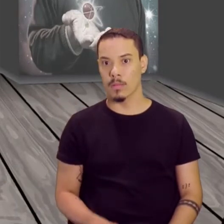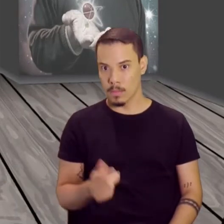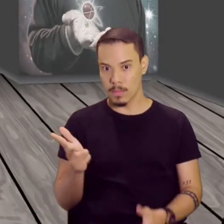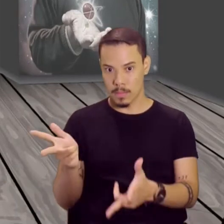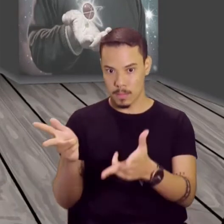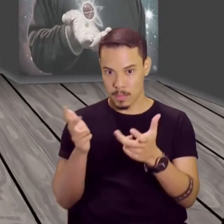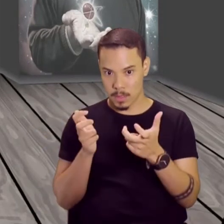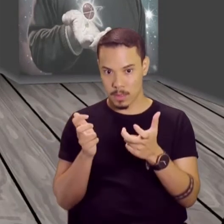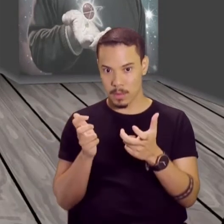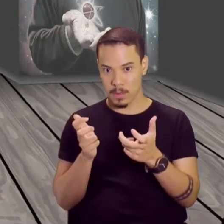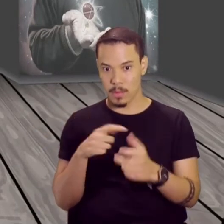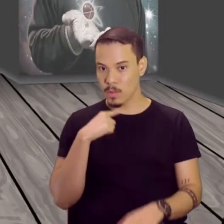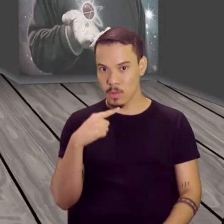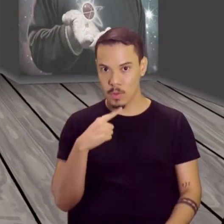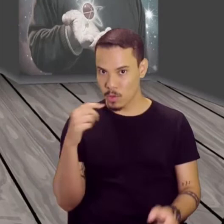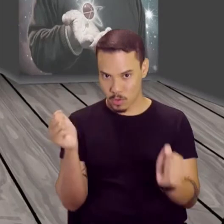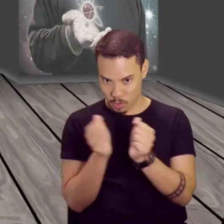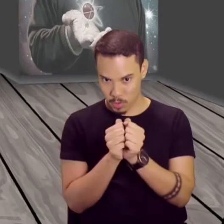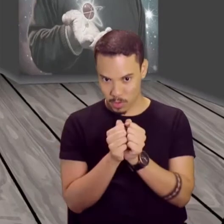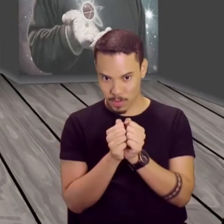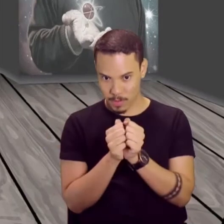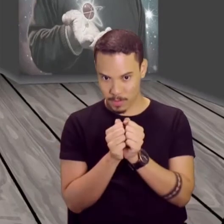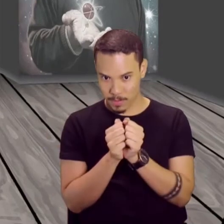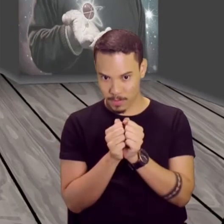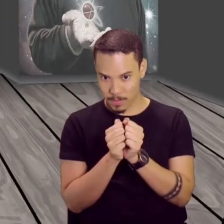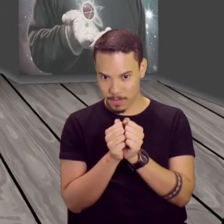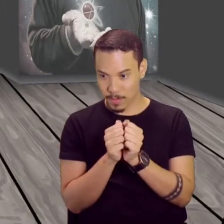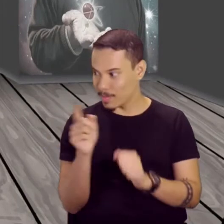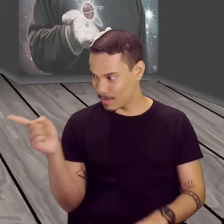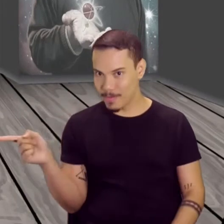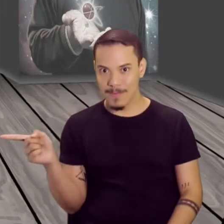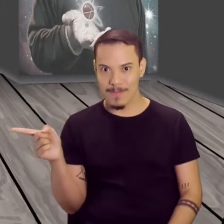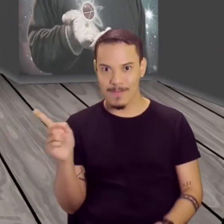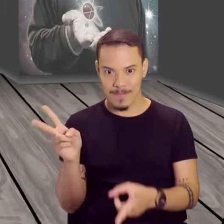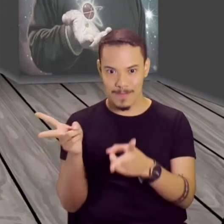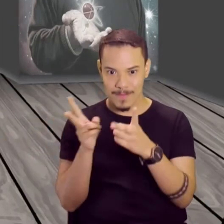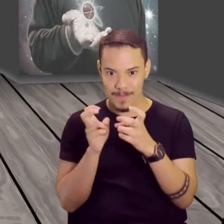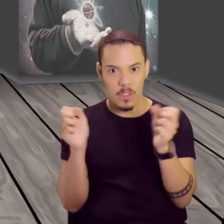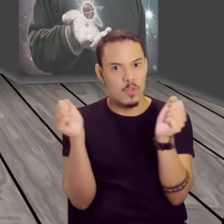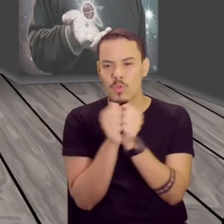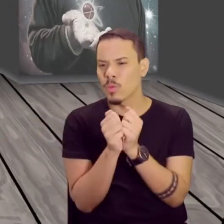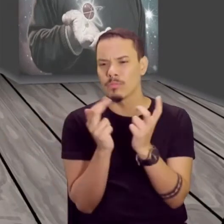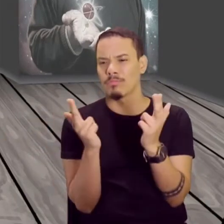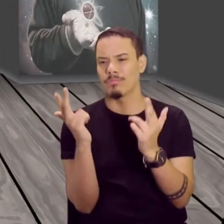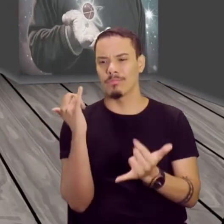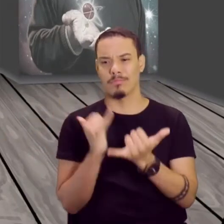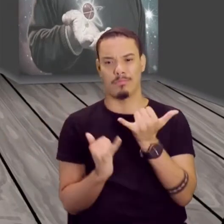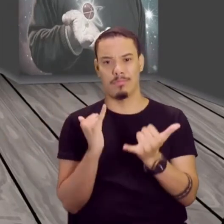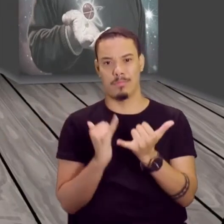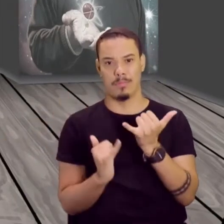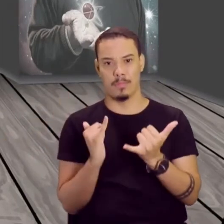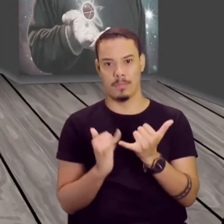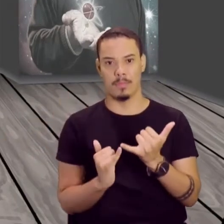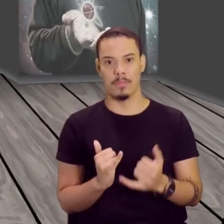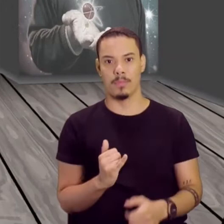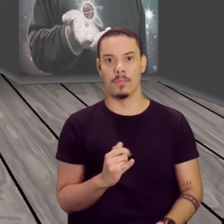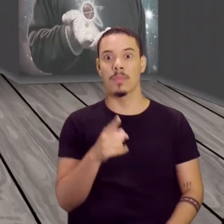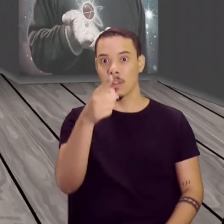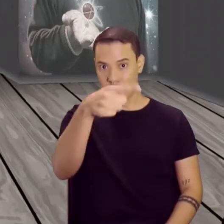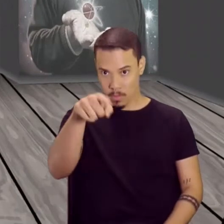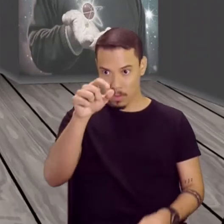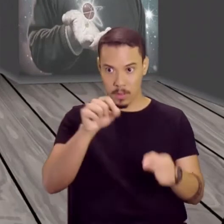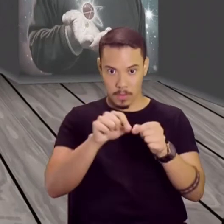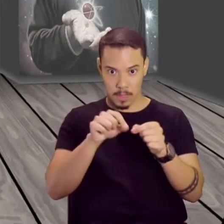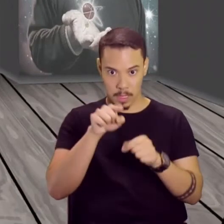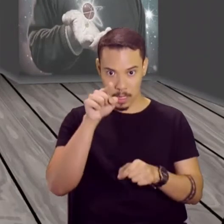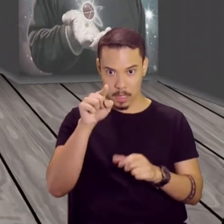A gente não deixa cair junto, né? Olha praticamente junto. Aqui, ó, tenho duas folhas. Pode fazer na sua carteira